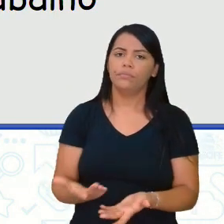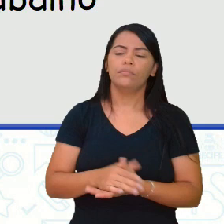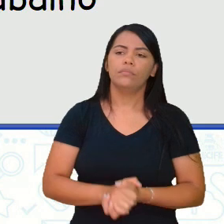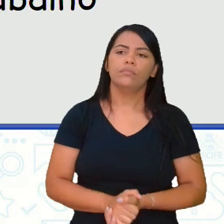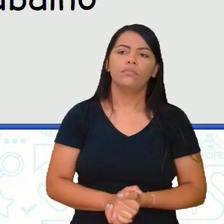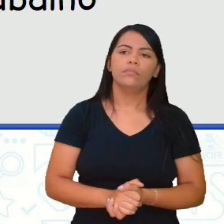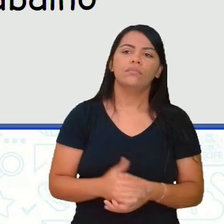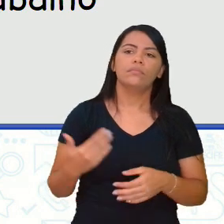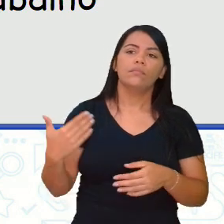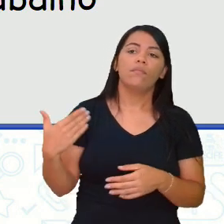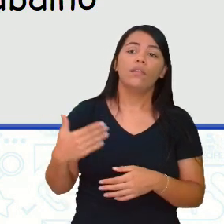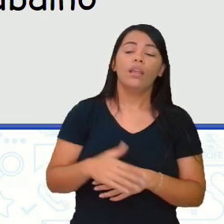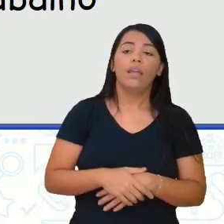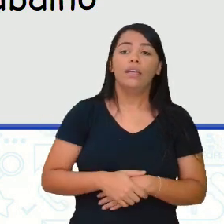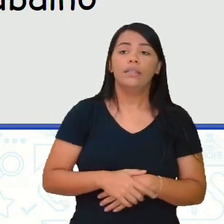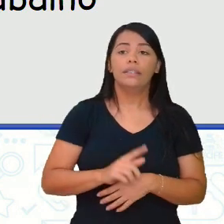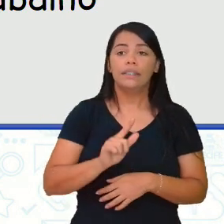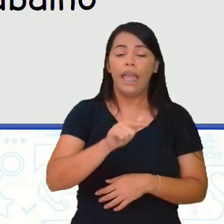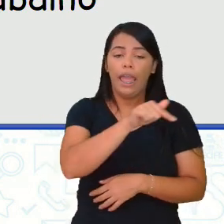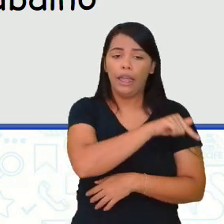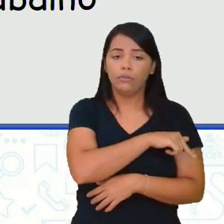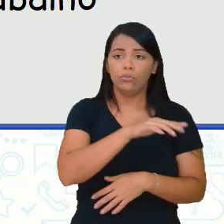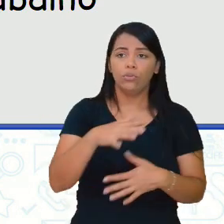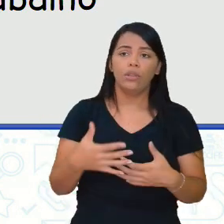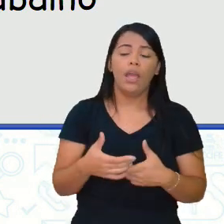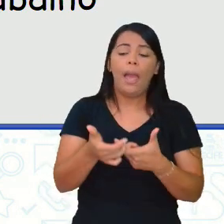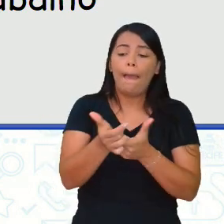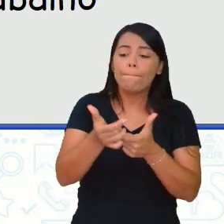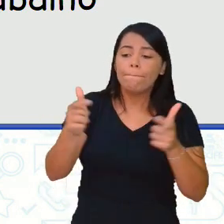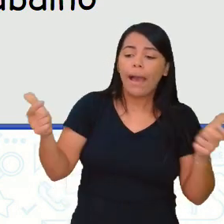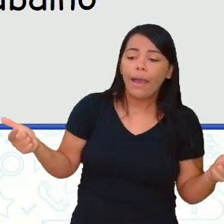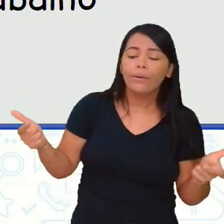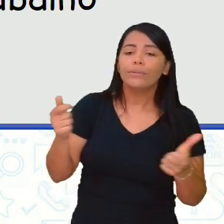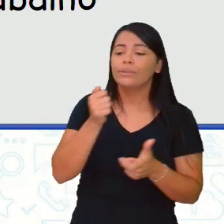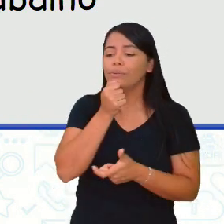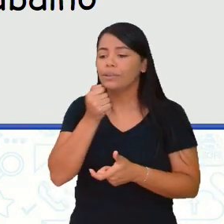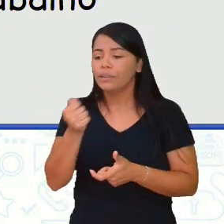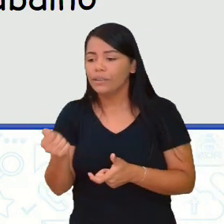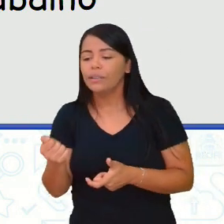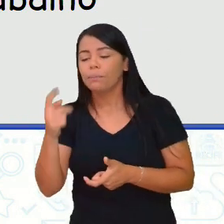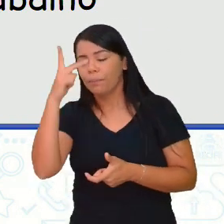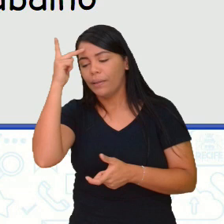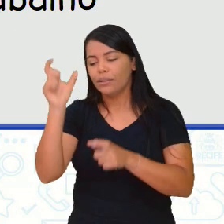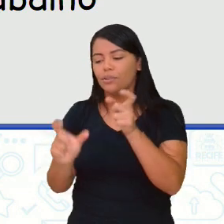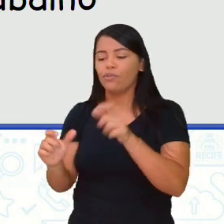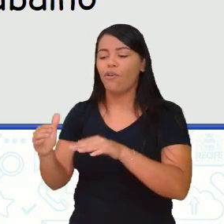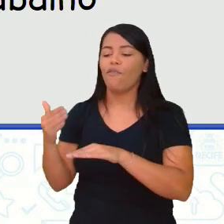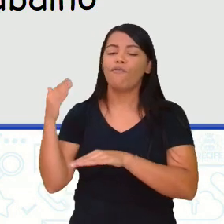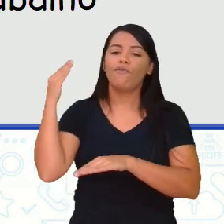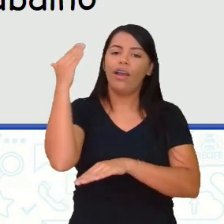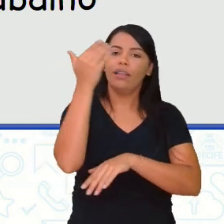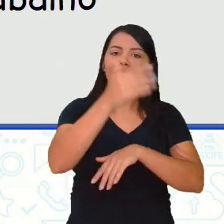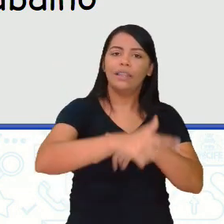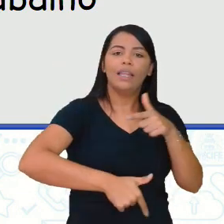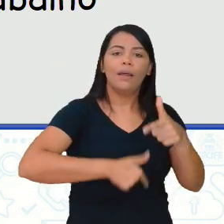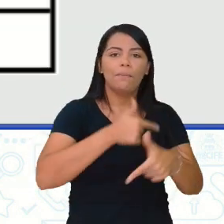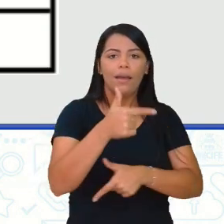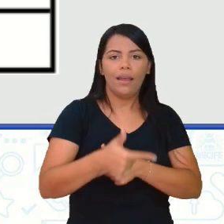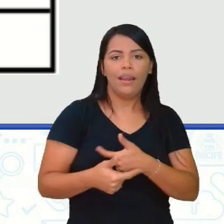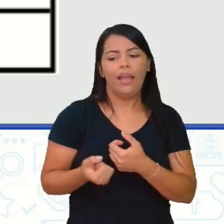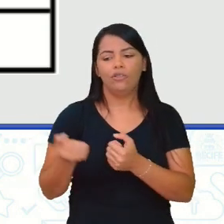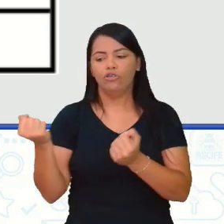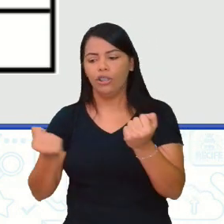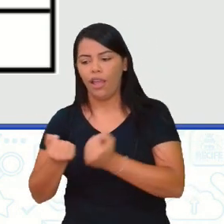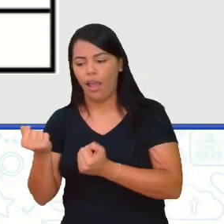o sétimo, a maioria dos entrevistados vai ao trabalho de carro ou ônibus.